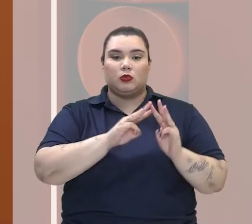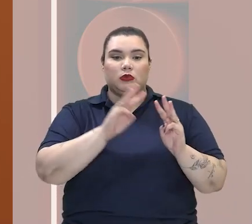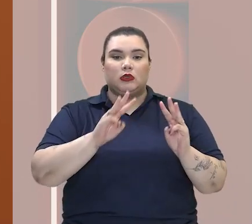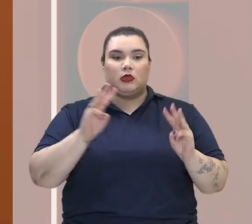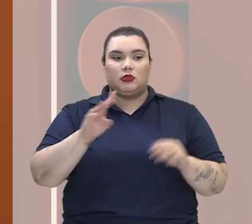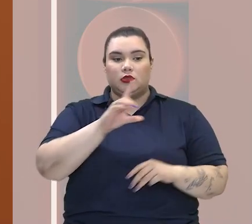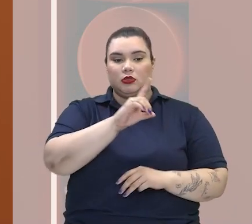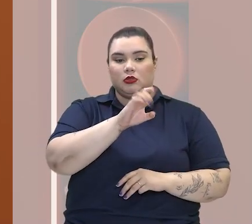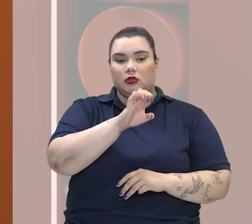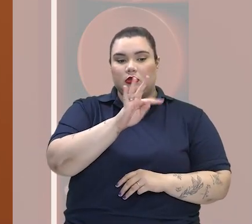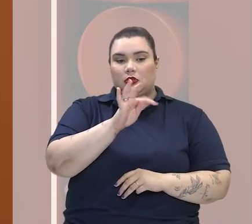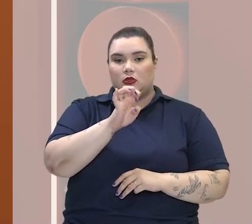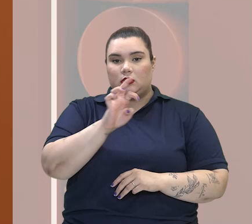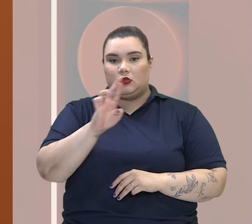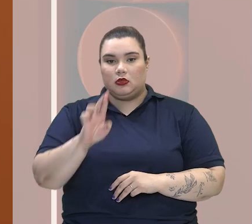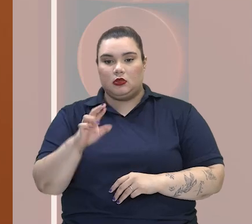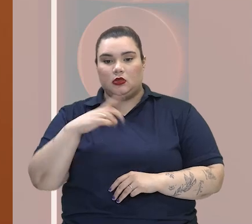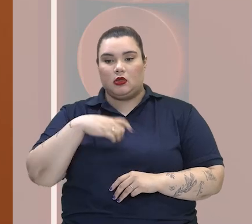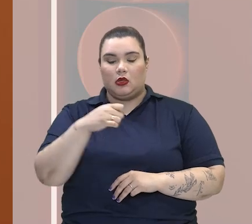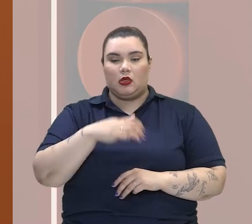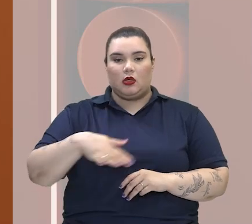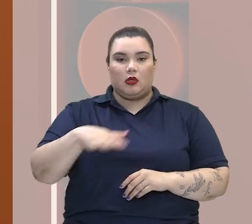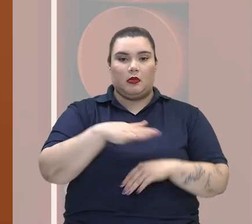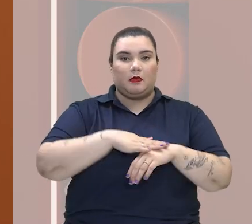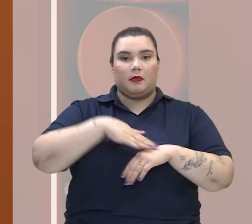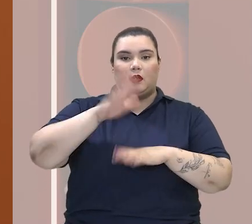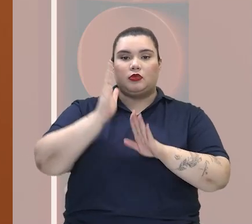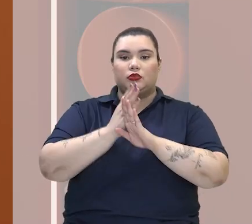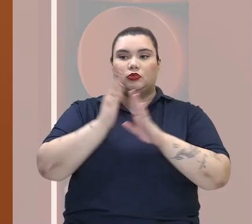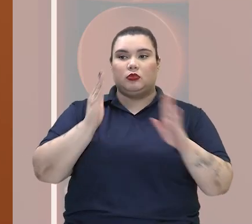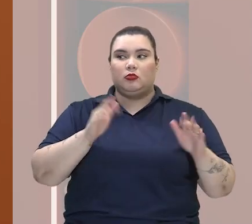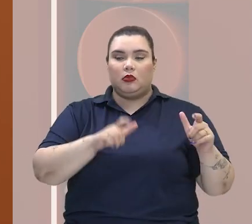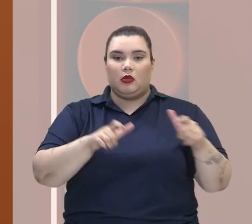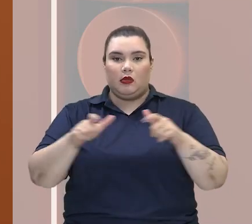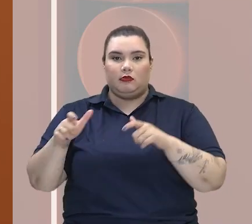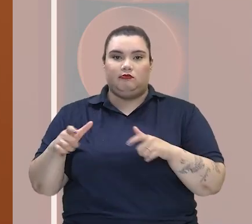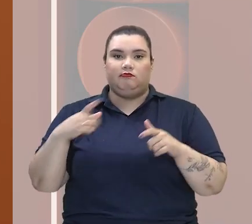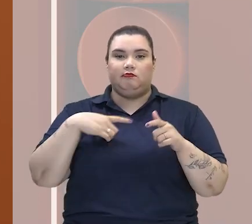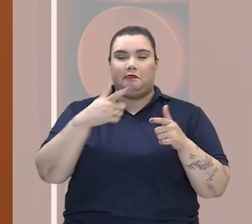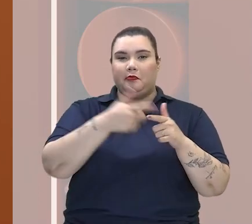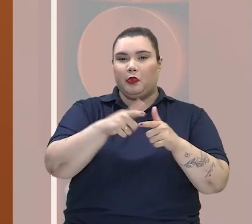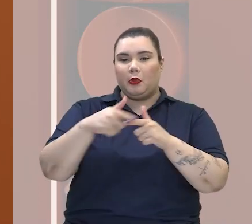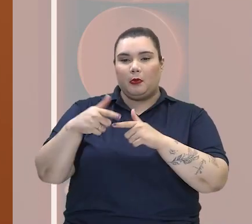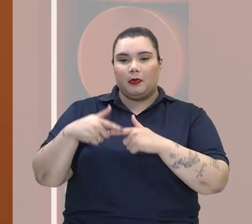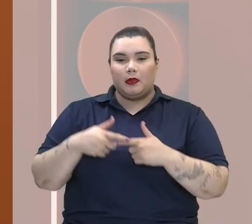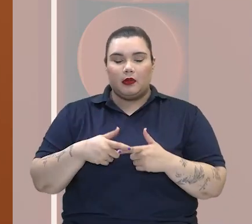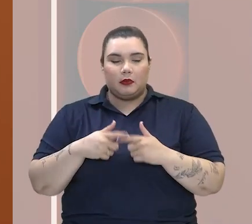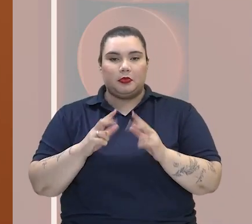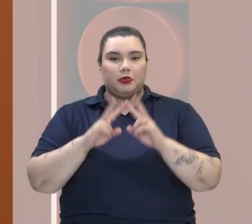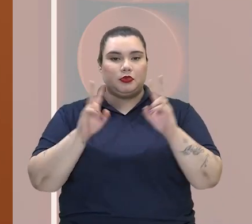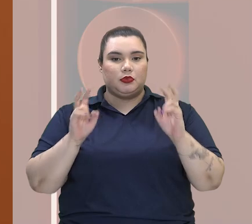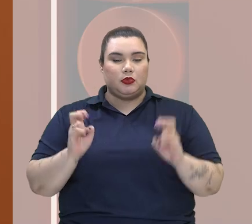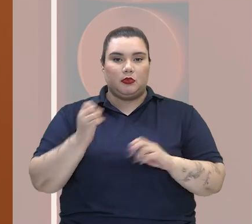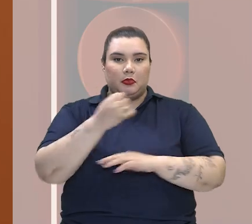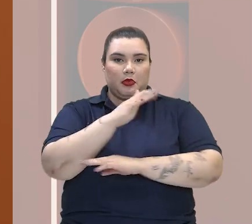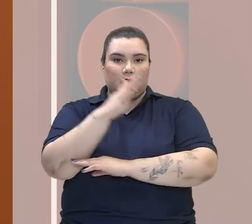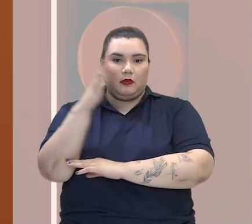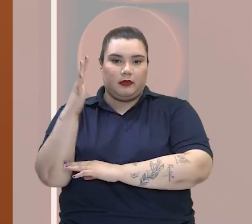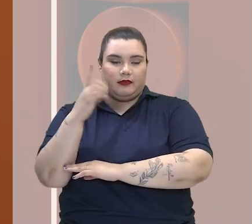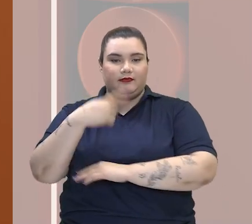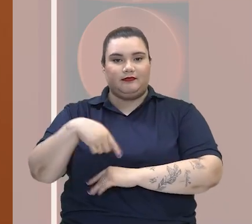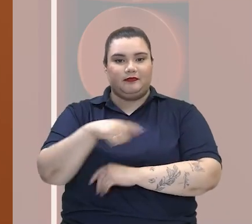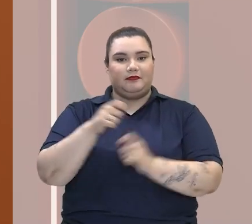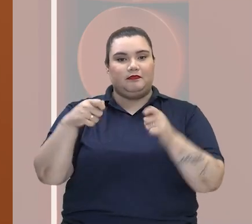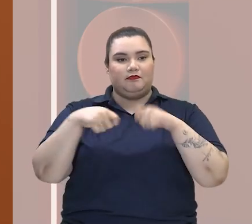áreas em que mais estão detectadas essas áreas de desmatamento, de queimados. Isso tudo vocês conseguem investigar